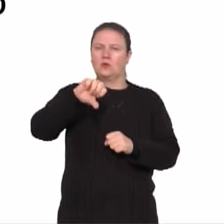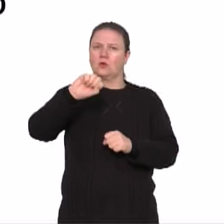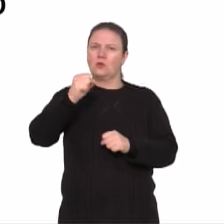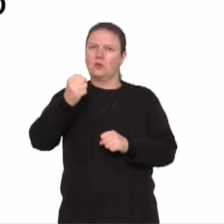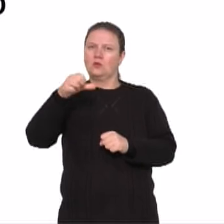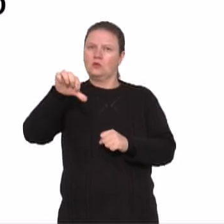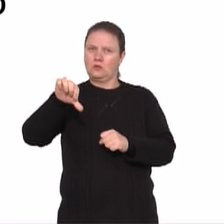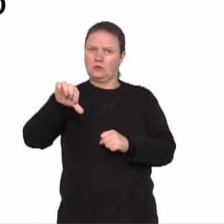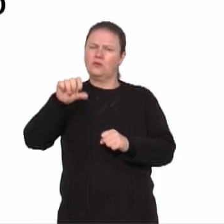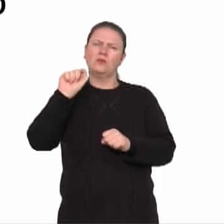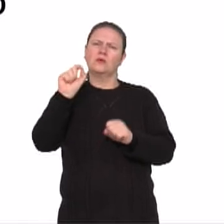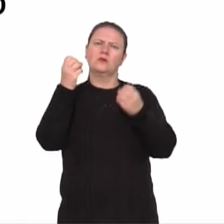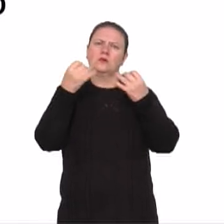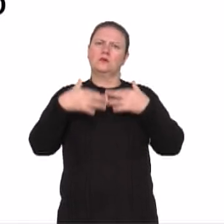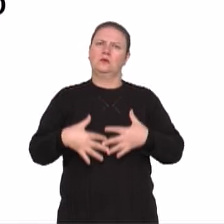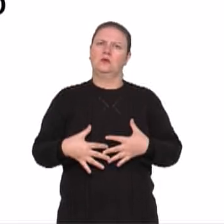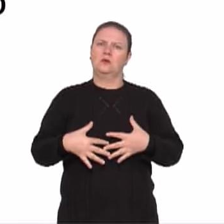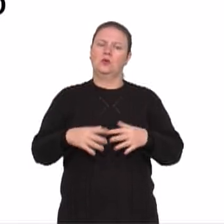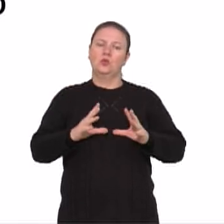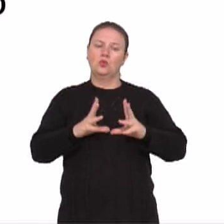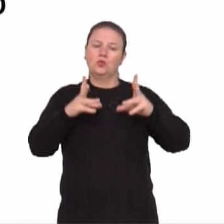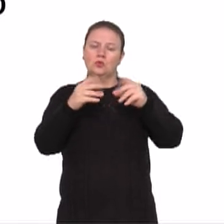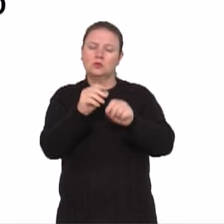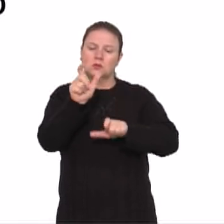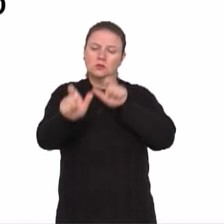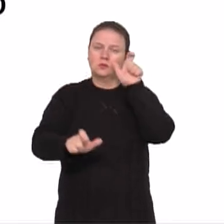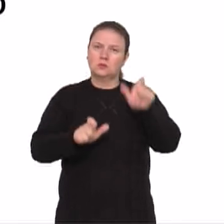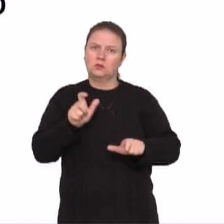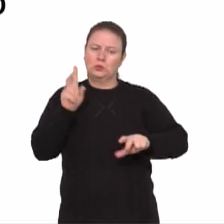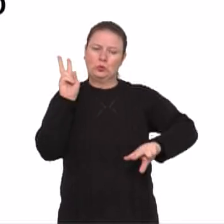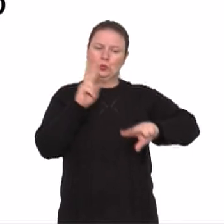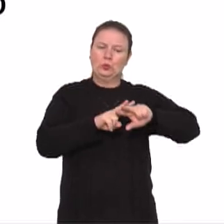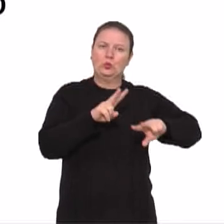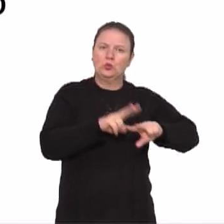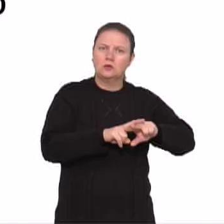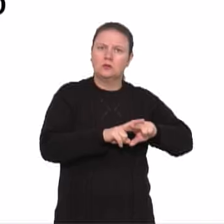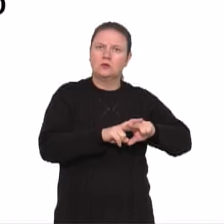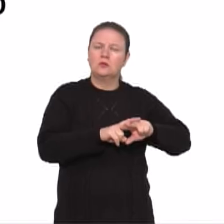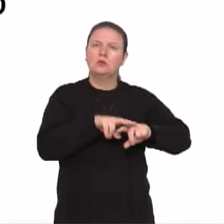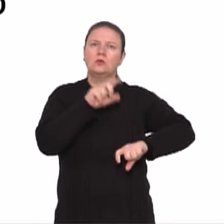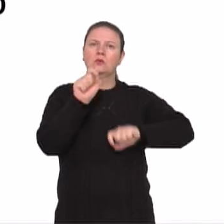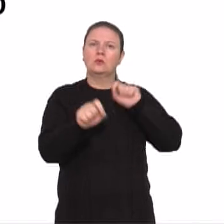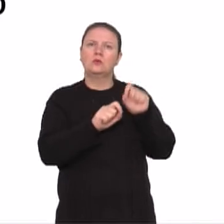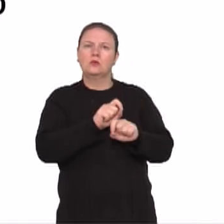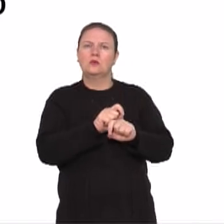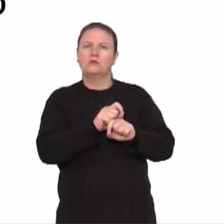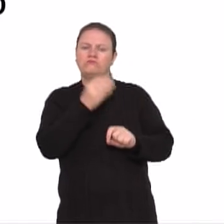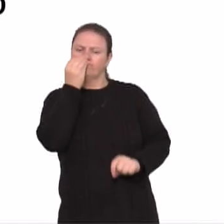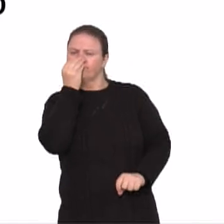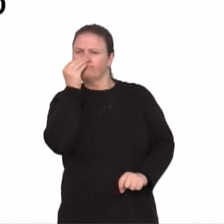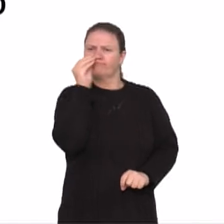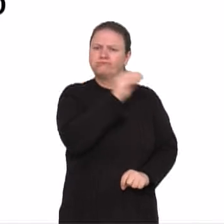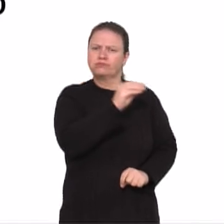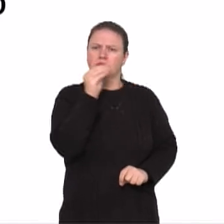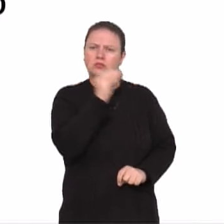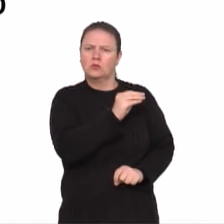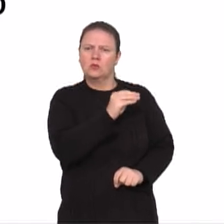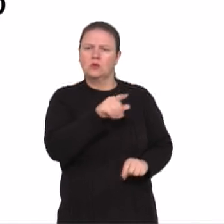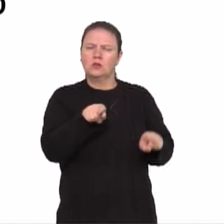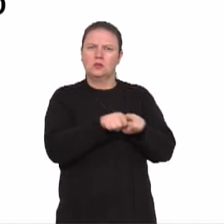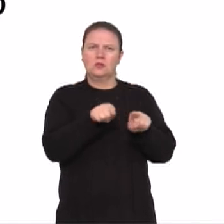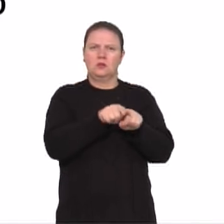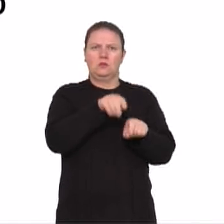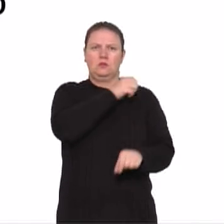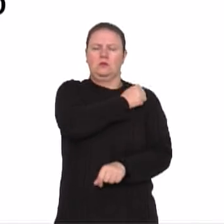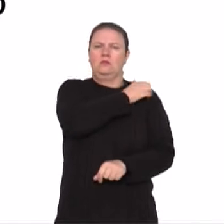lei? Diz o seguinte: que serão punidos, na forma desta lei, os crimes resultantes de discriminação ou preconceito